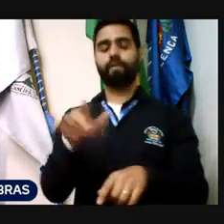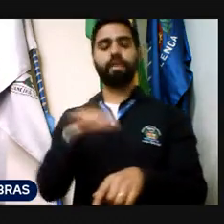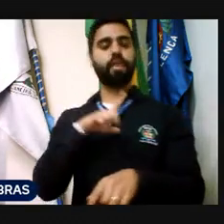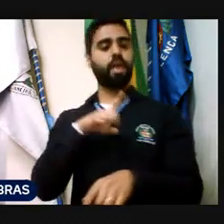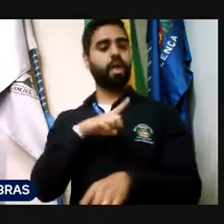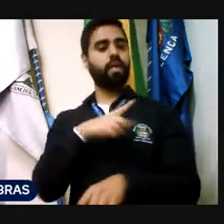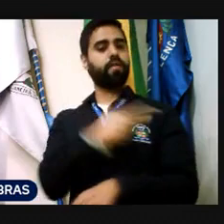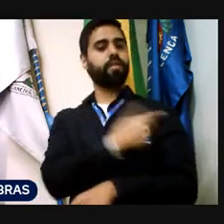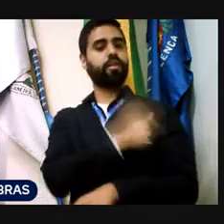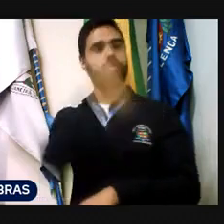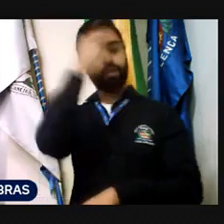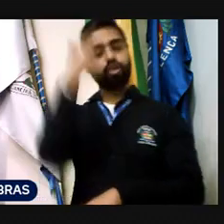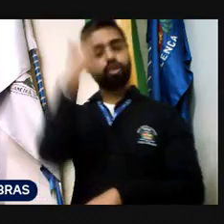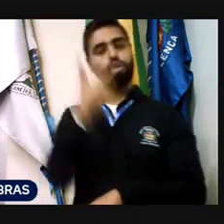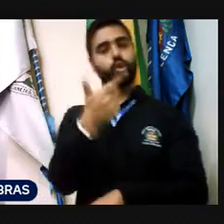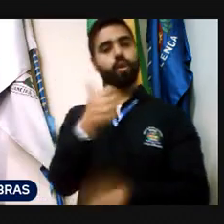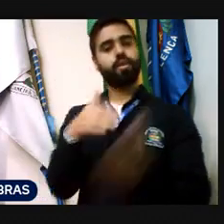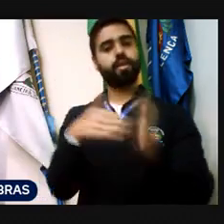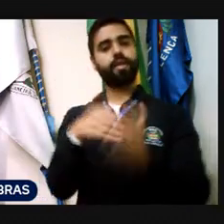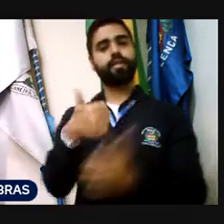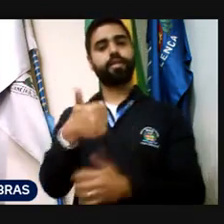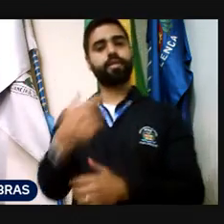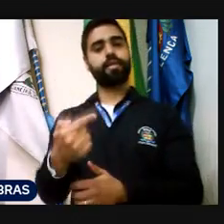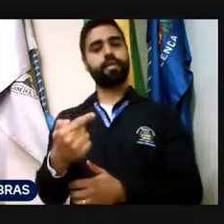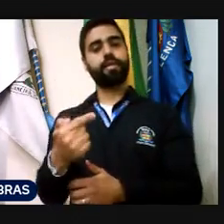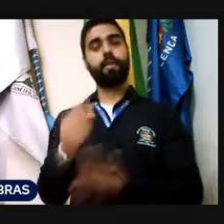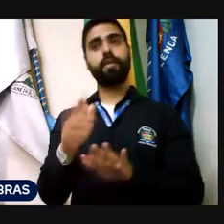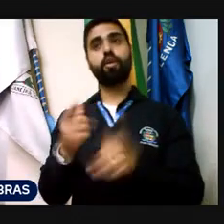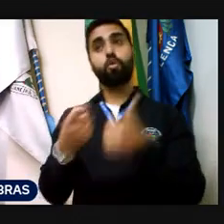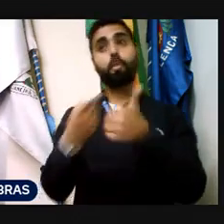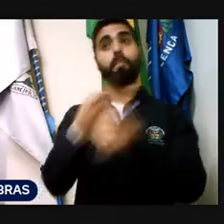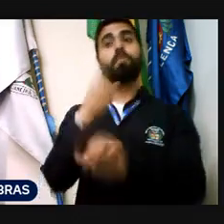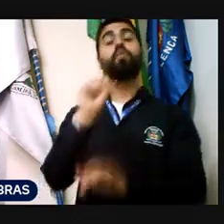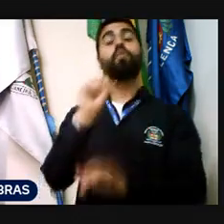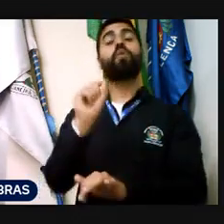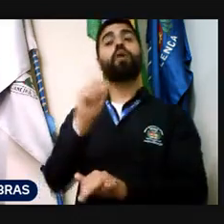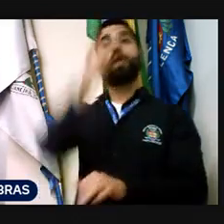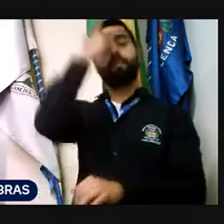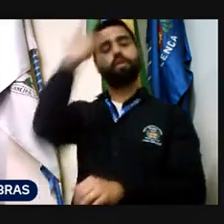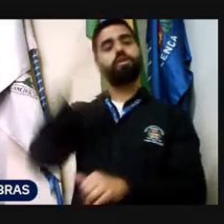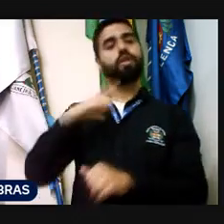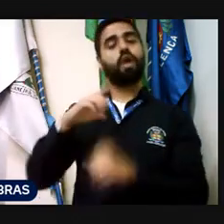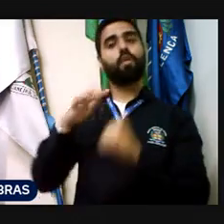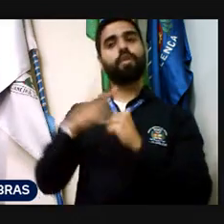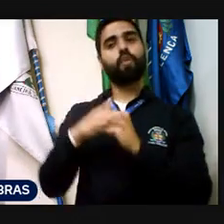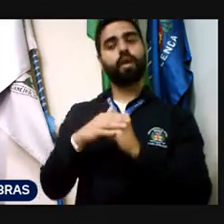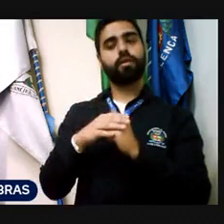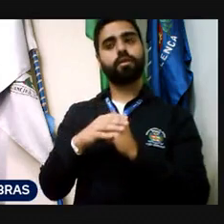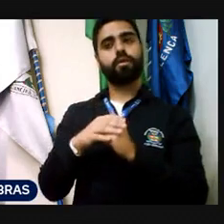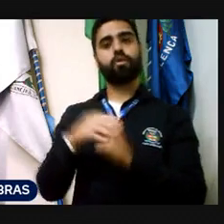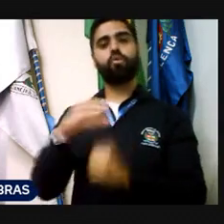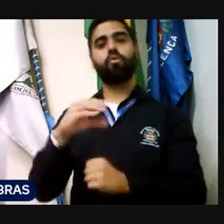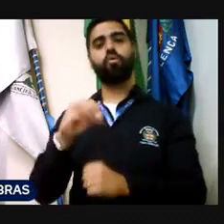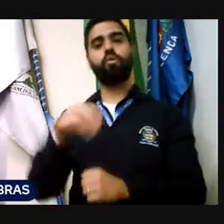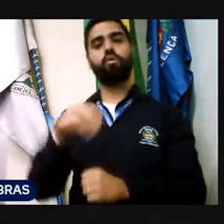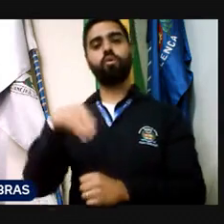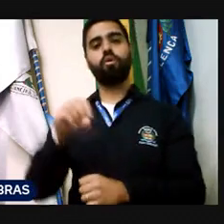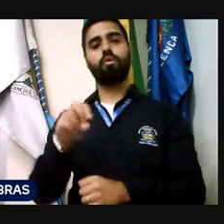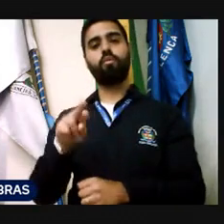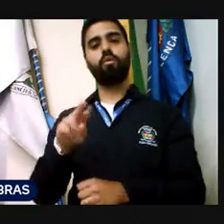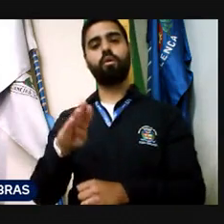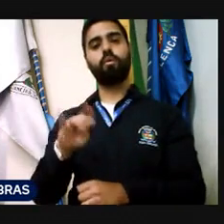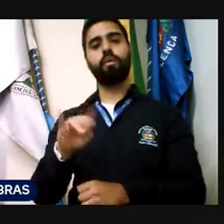anos. Mas os primeiros serão as pessoas com comorbidades, né? Os nossos adolescentes com